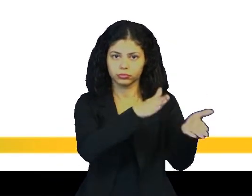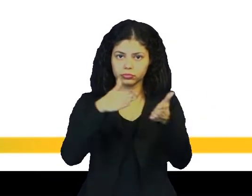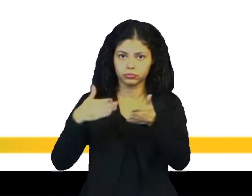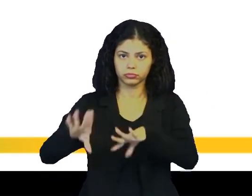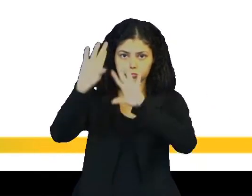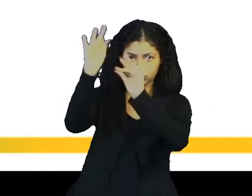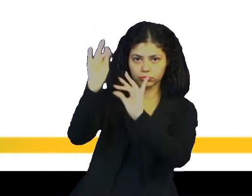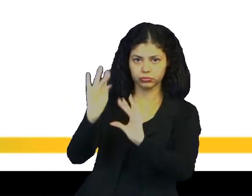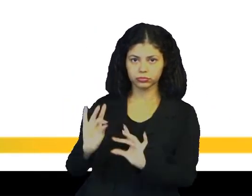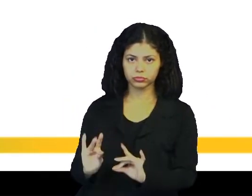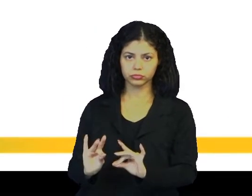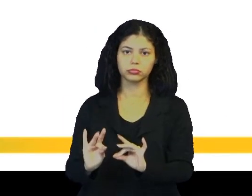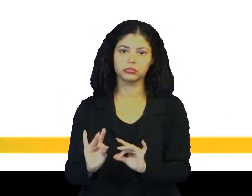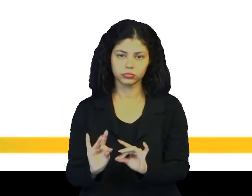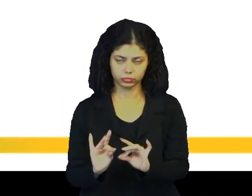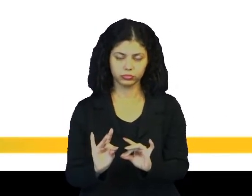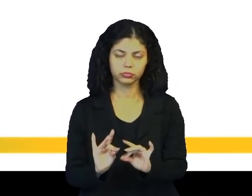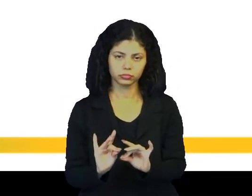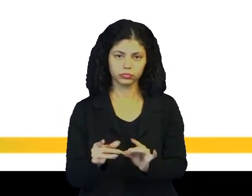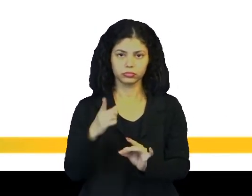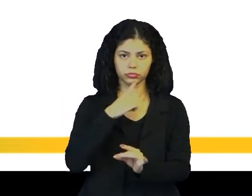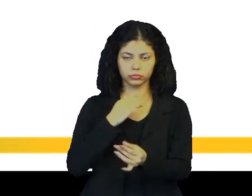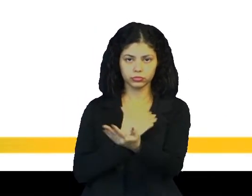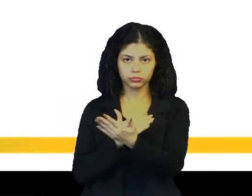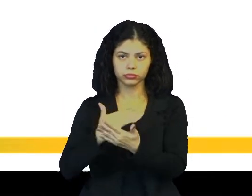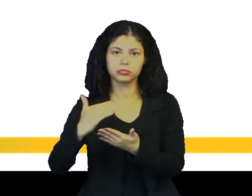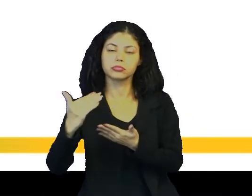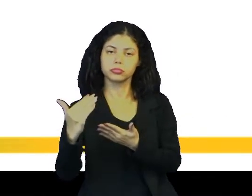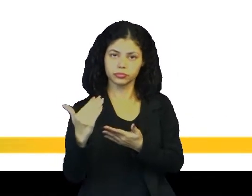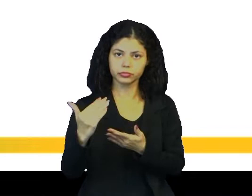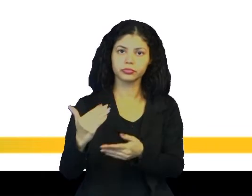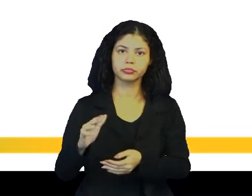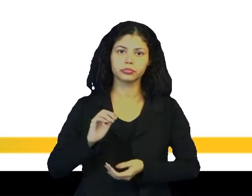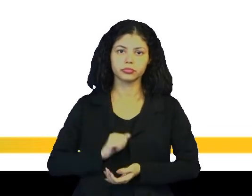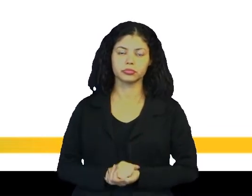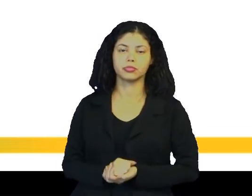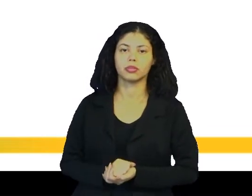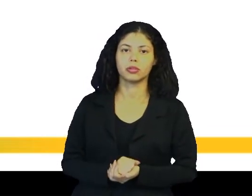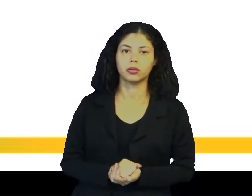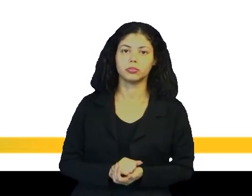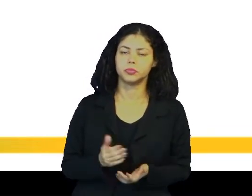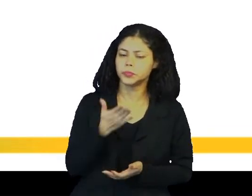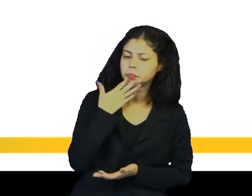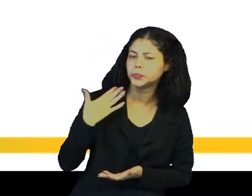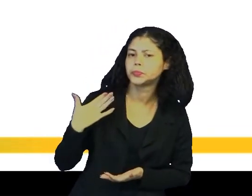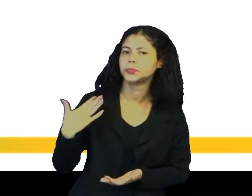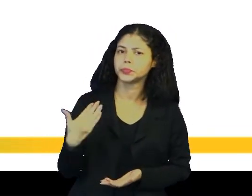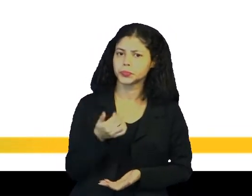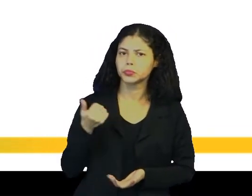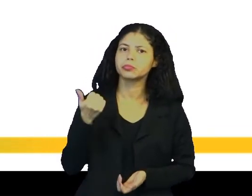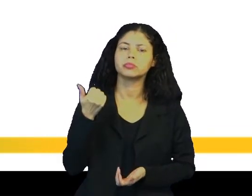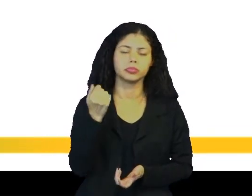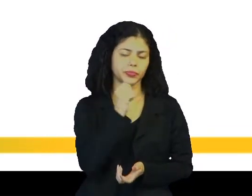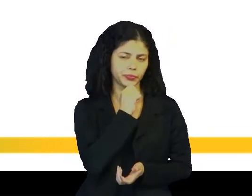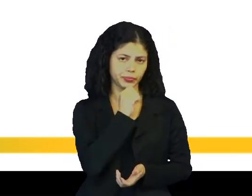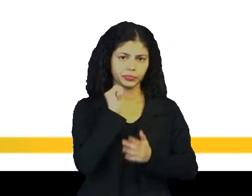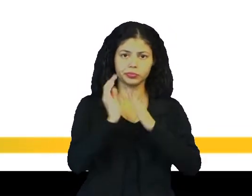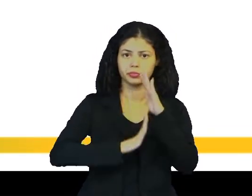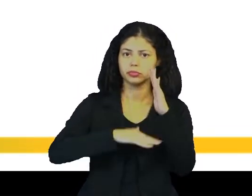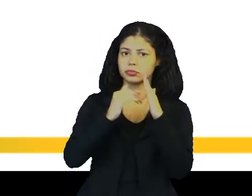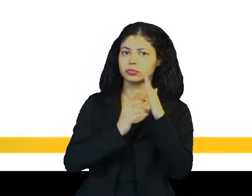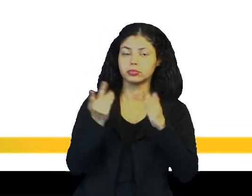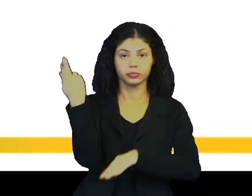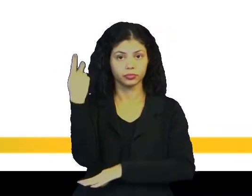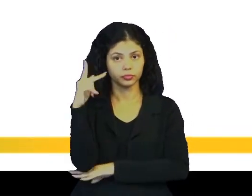sua pintura passou a se destacar, Então eles começaram a sofisticar um pouquinho mais a pintura